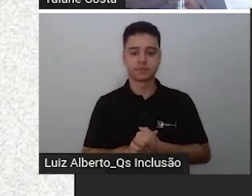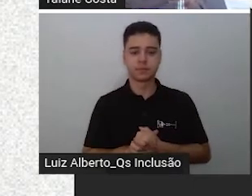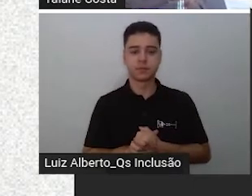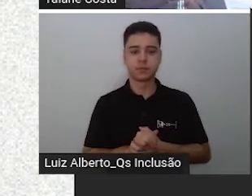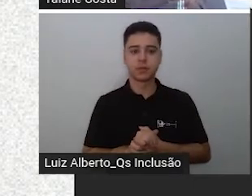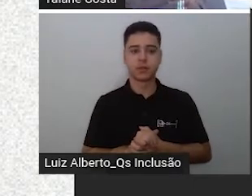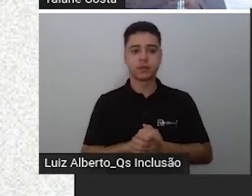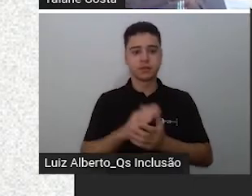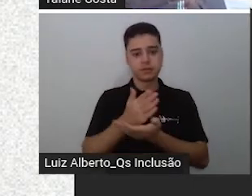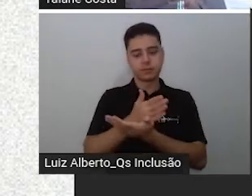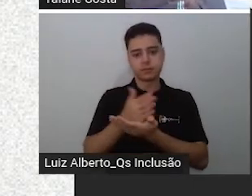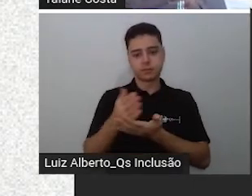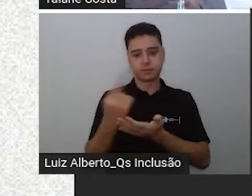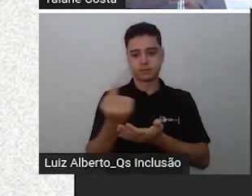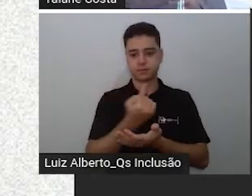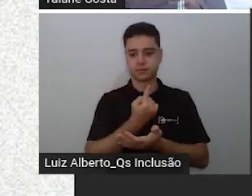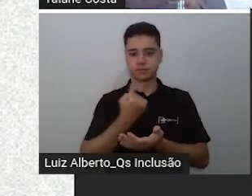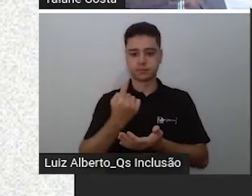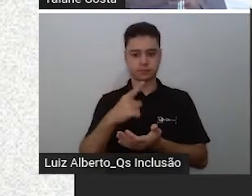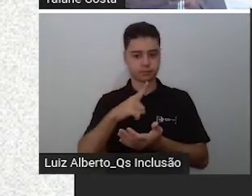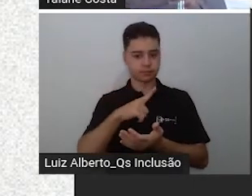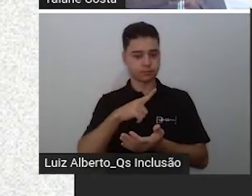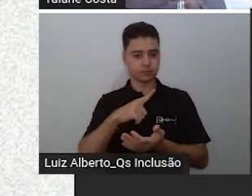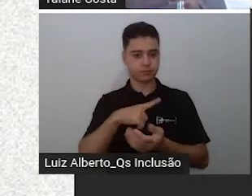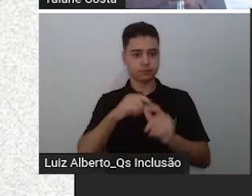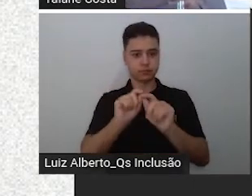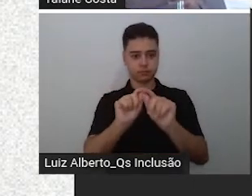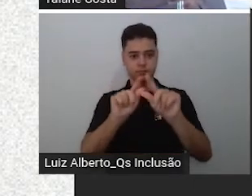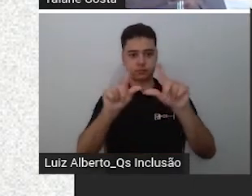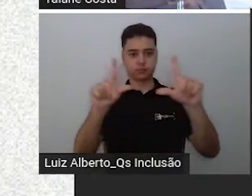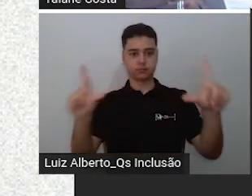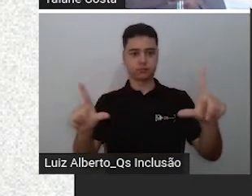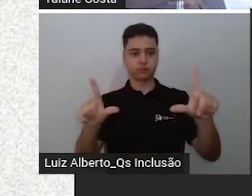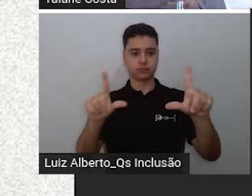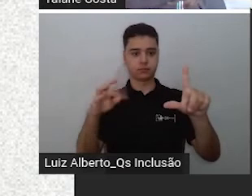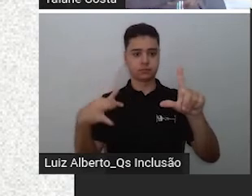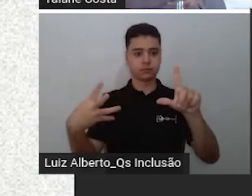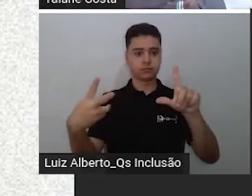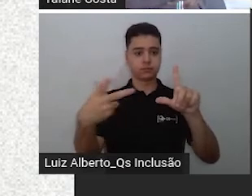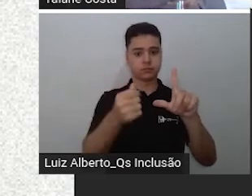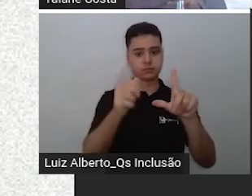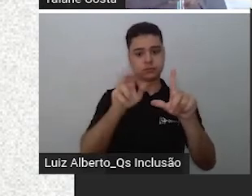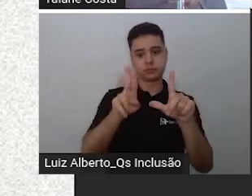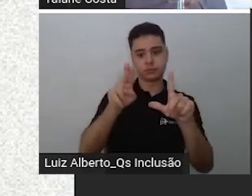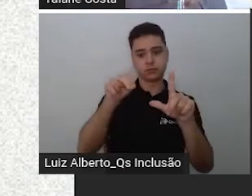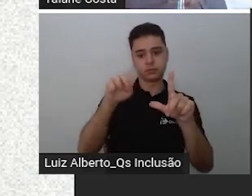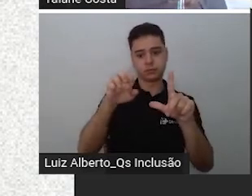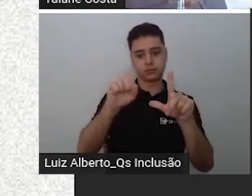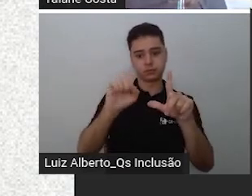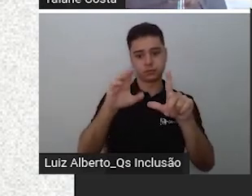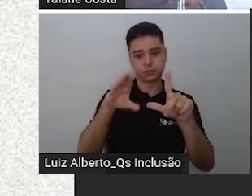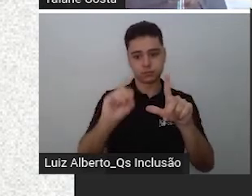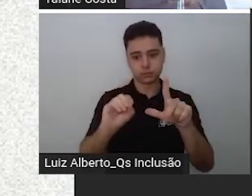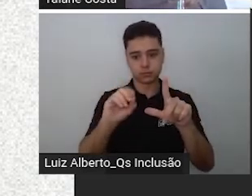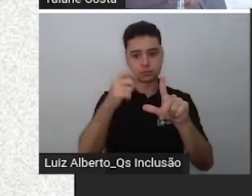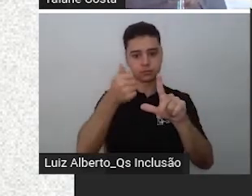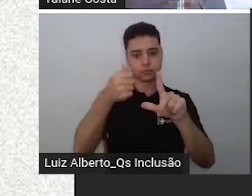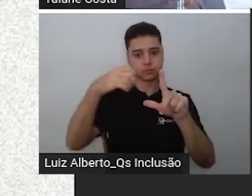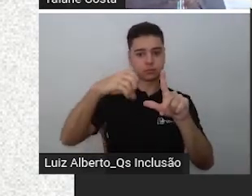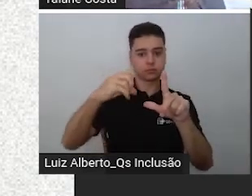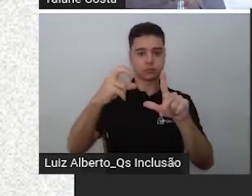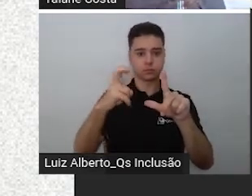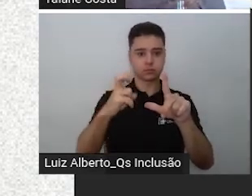Para começar, a gente tem aqui uma citação da Unesco, e